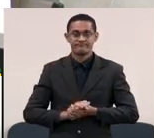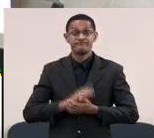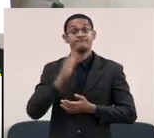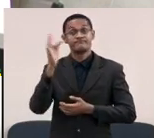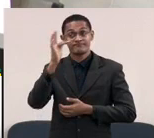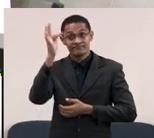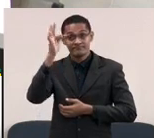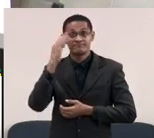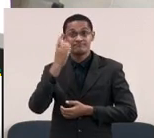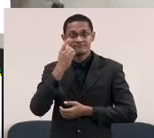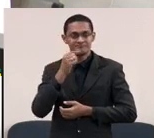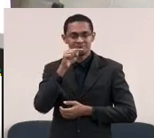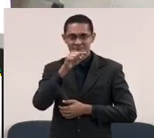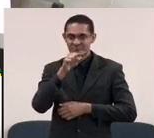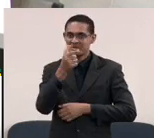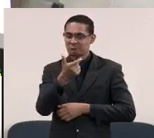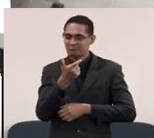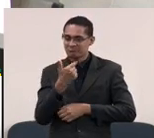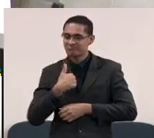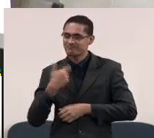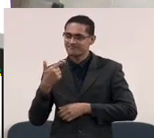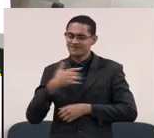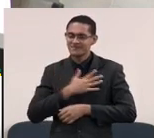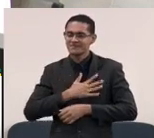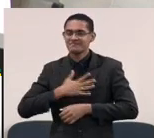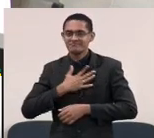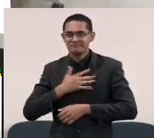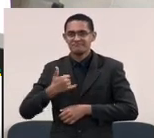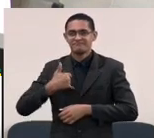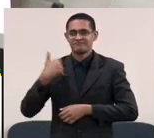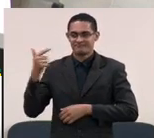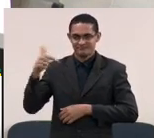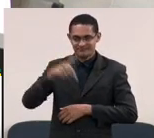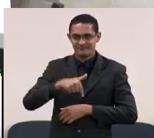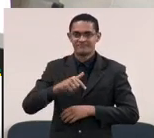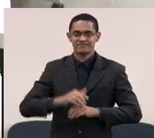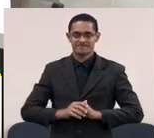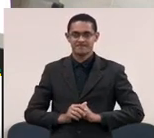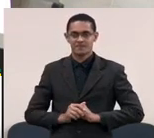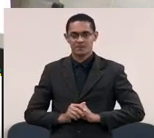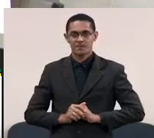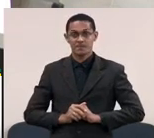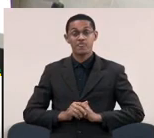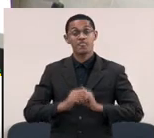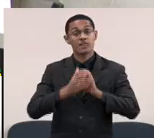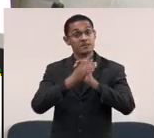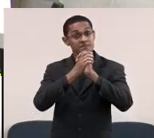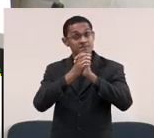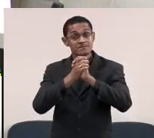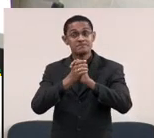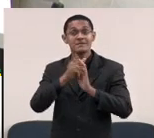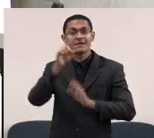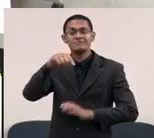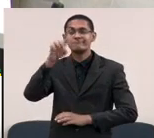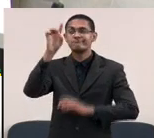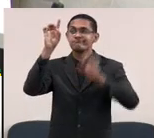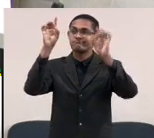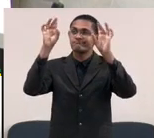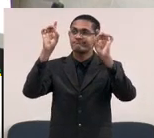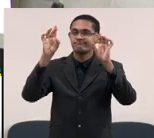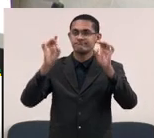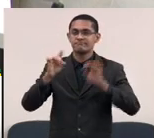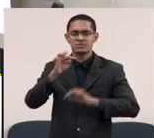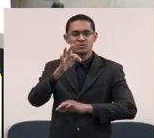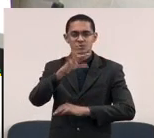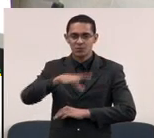Furlan, a quem me fez esse nobre convite, que me deixa muito honrada. Cumprimentar em especial, não poderia ser diferente,